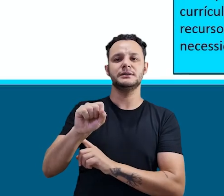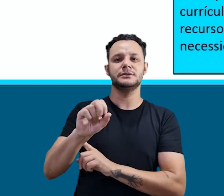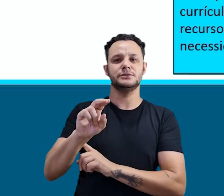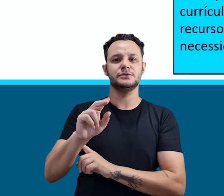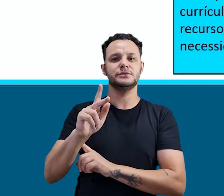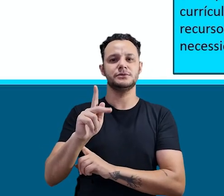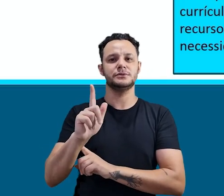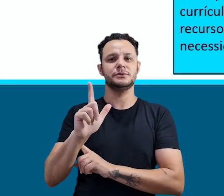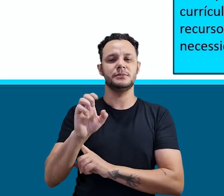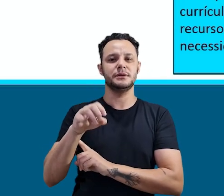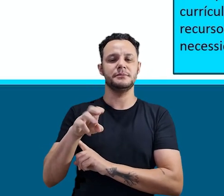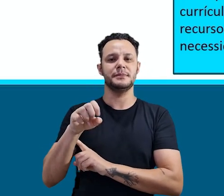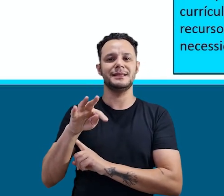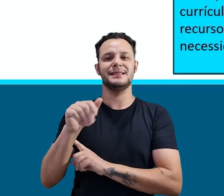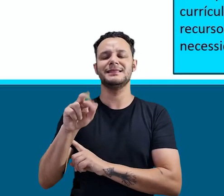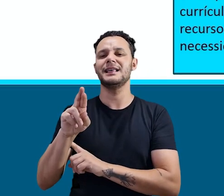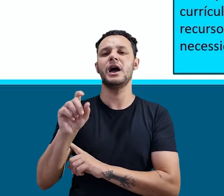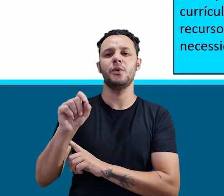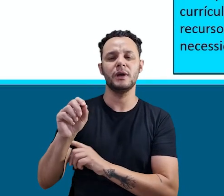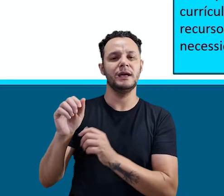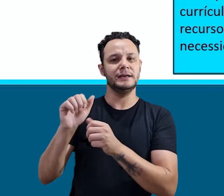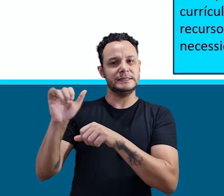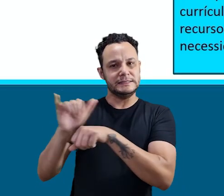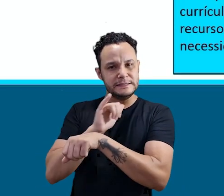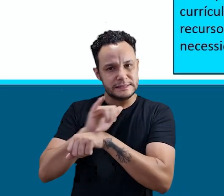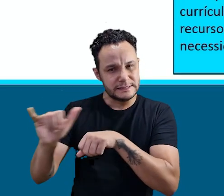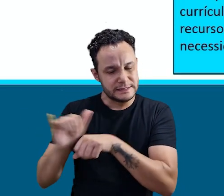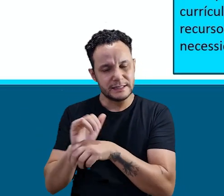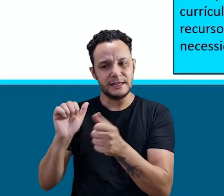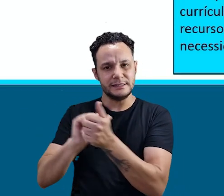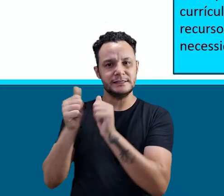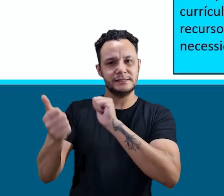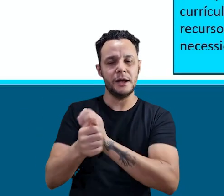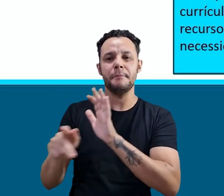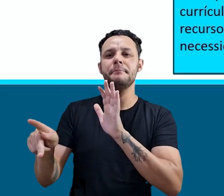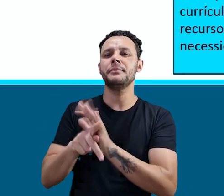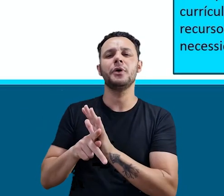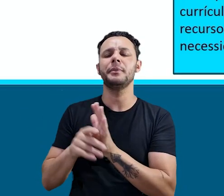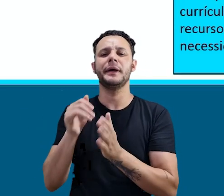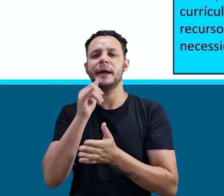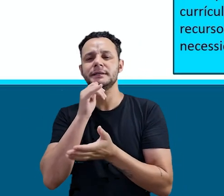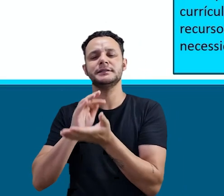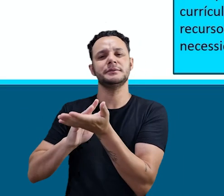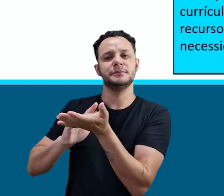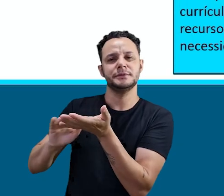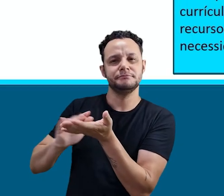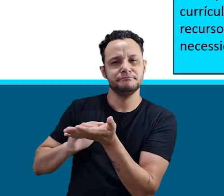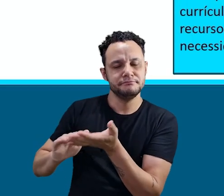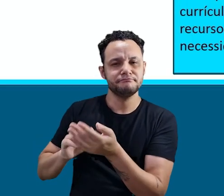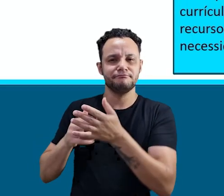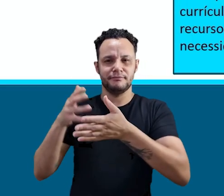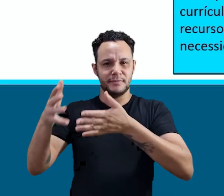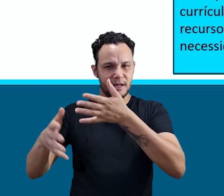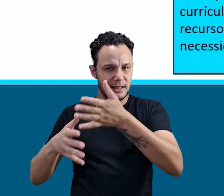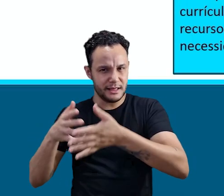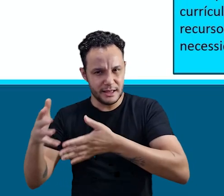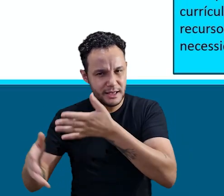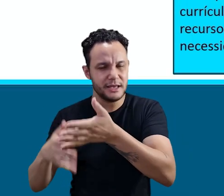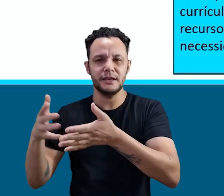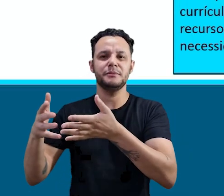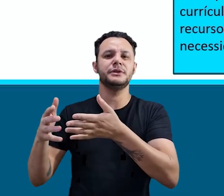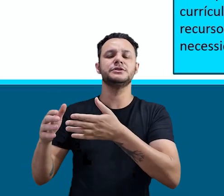ele é suplementar quando oferece conteúdos e estratégias específicas, como ensino de braille, ensino de libras, comunicação